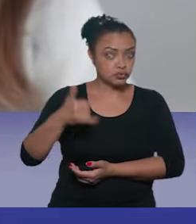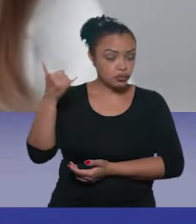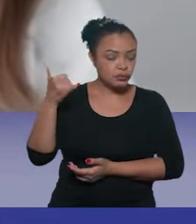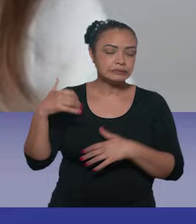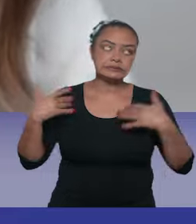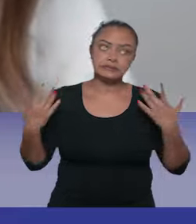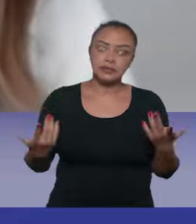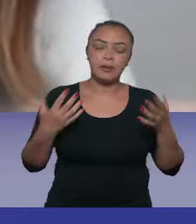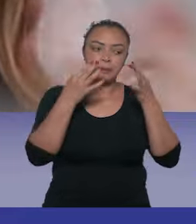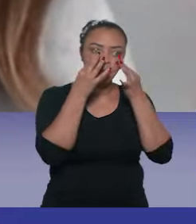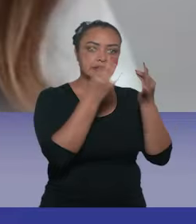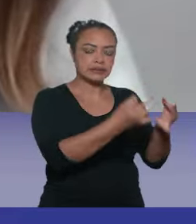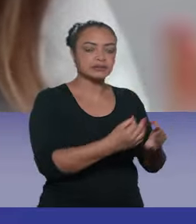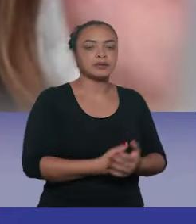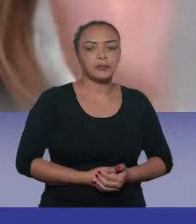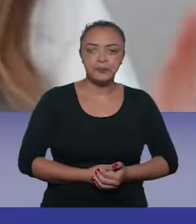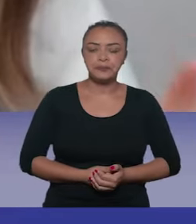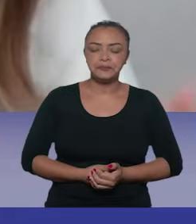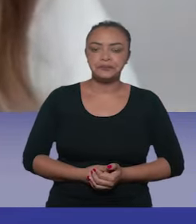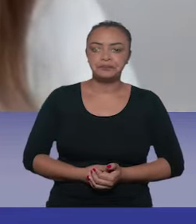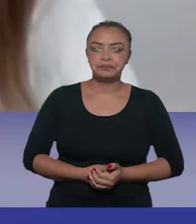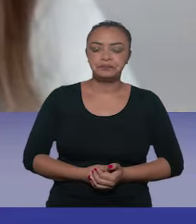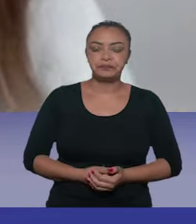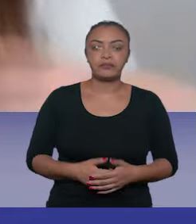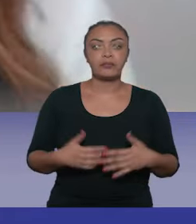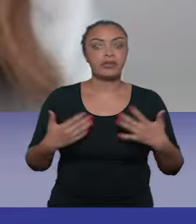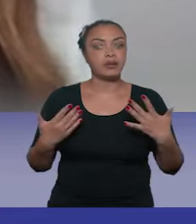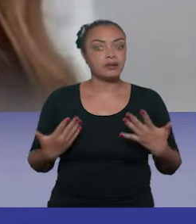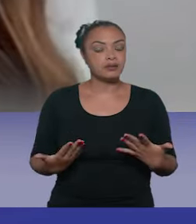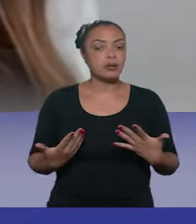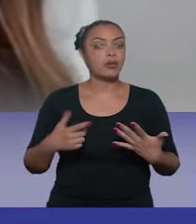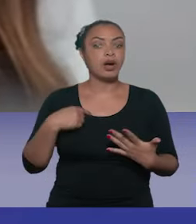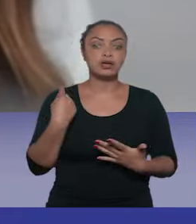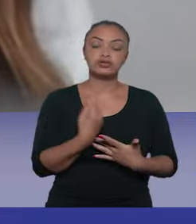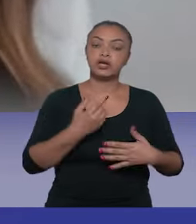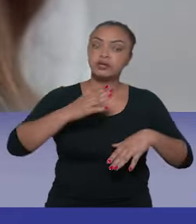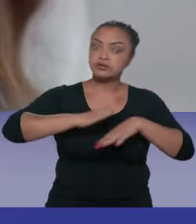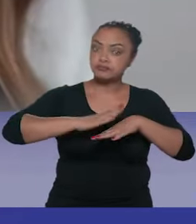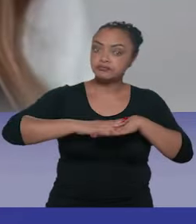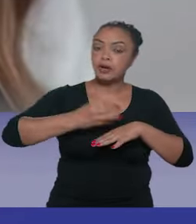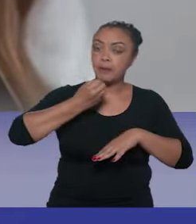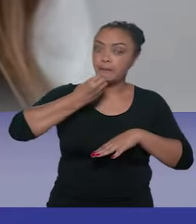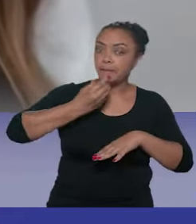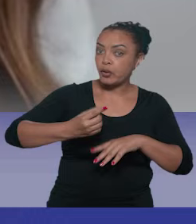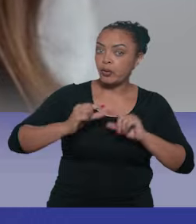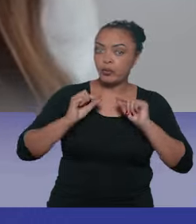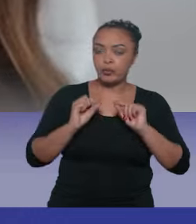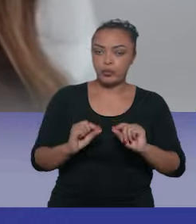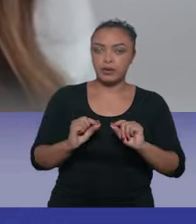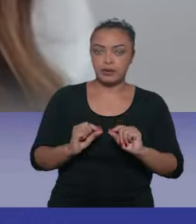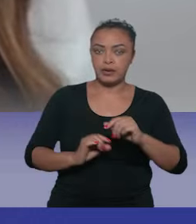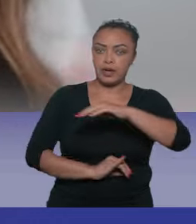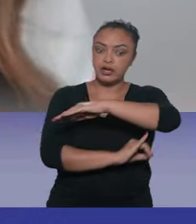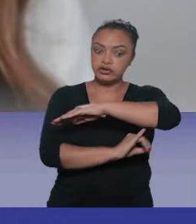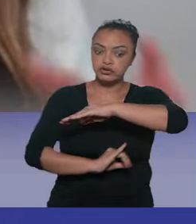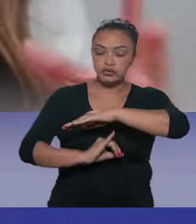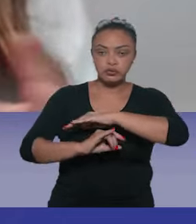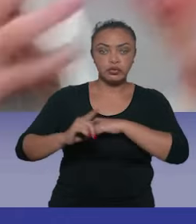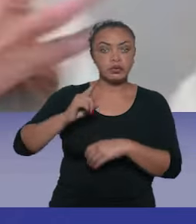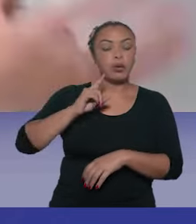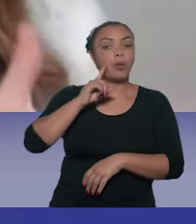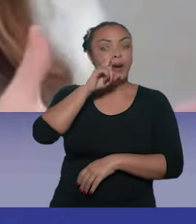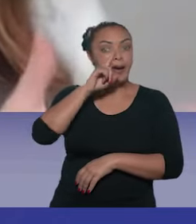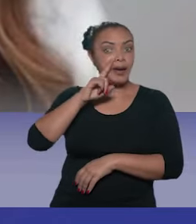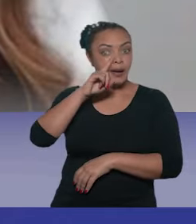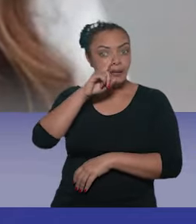eu prestar É mais muito atenção. alto, né? Exato, deixa eu prestar mais atenção. E a gente fez uma parte importante do dever de casa do Brasil. Primeiro,